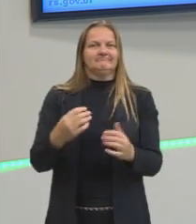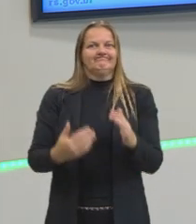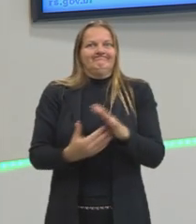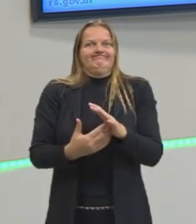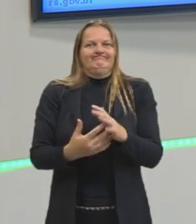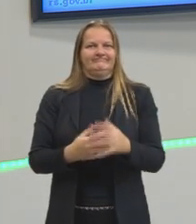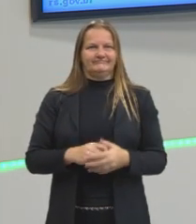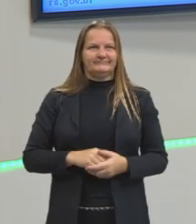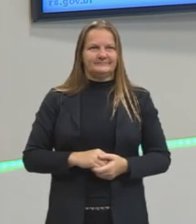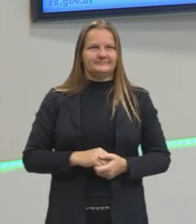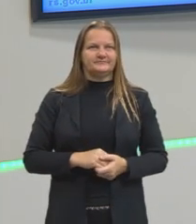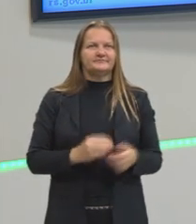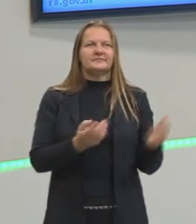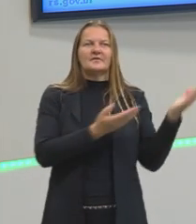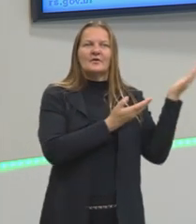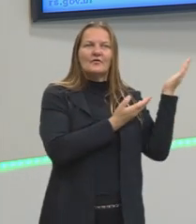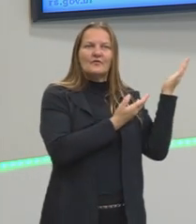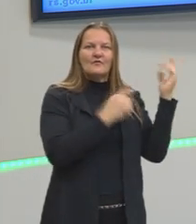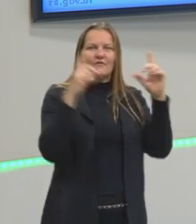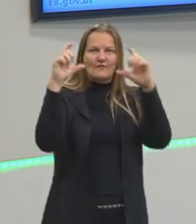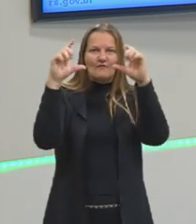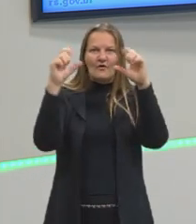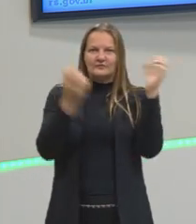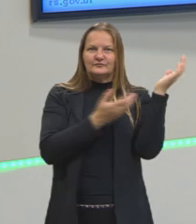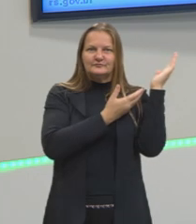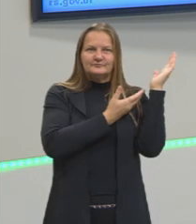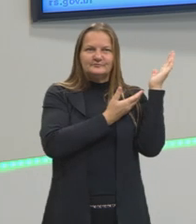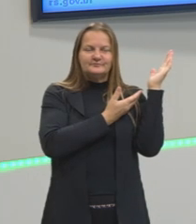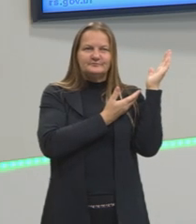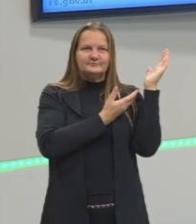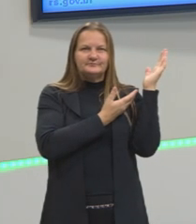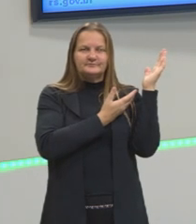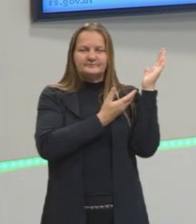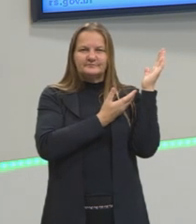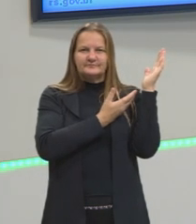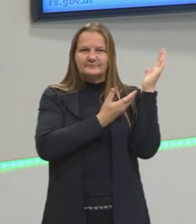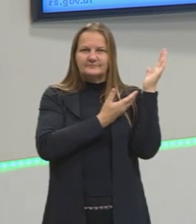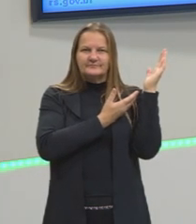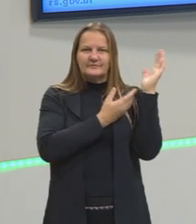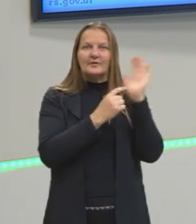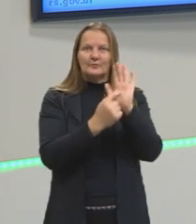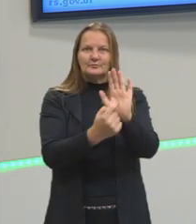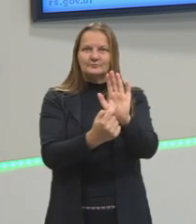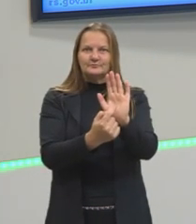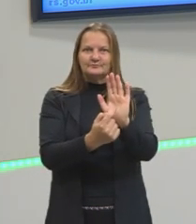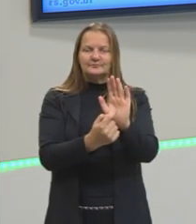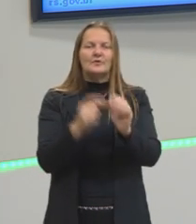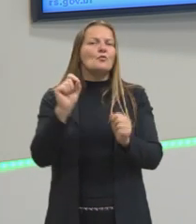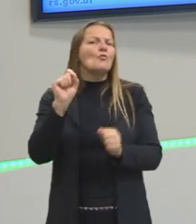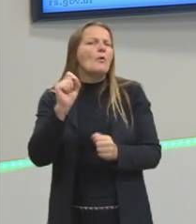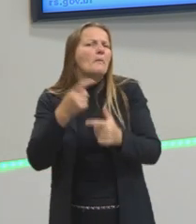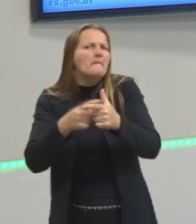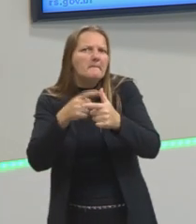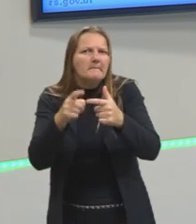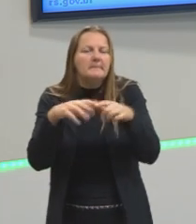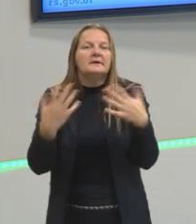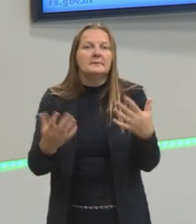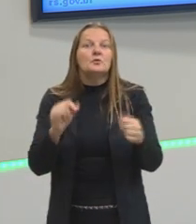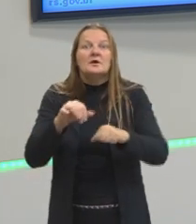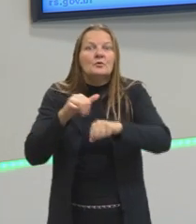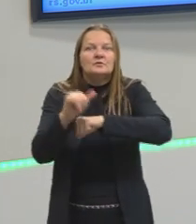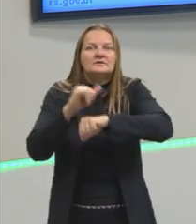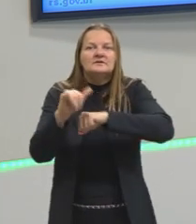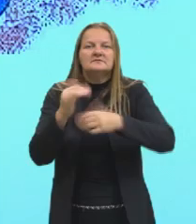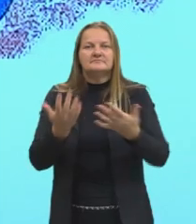olha aqui ó trouxe para vocês uma imagem né que mostra Exatamente Essa questão aí qual que é o problema disso tá aqui em